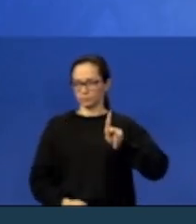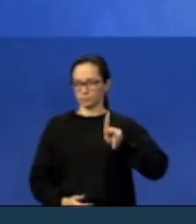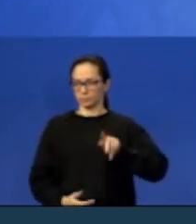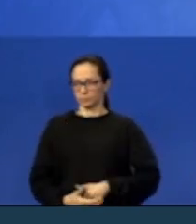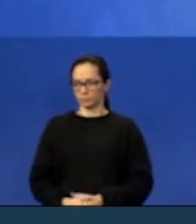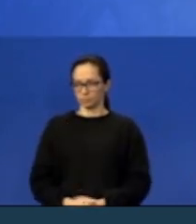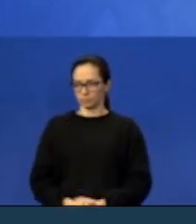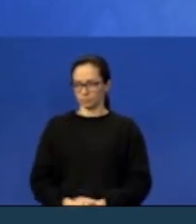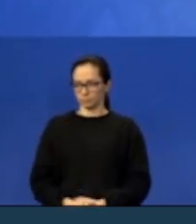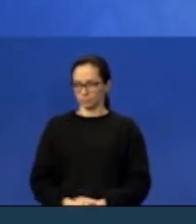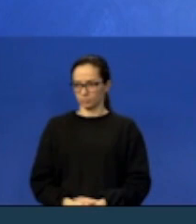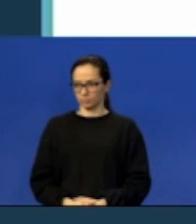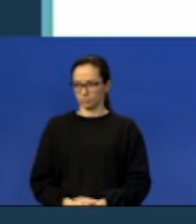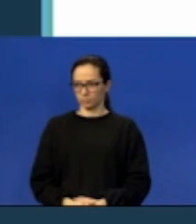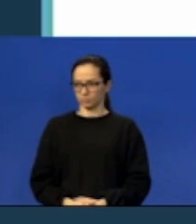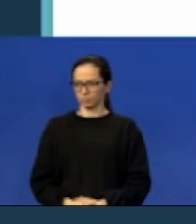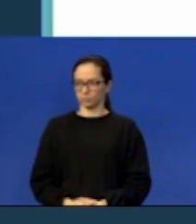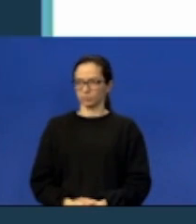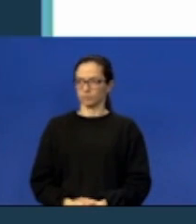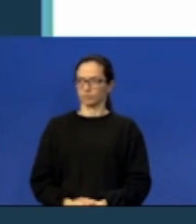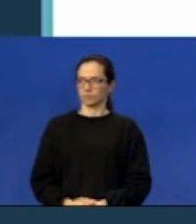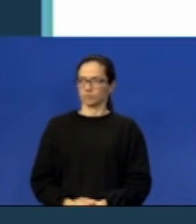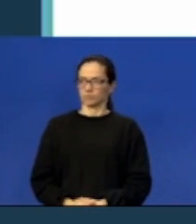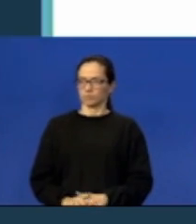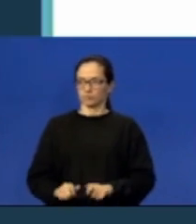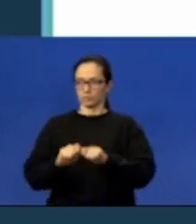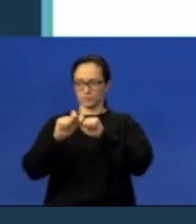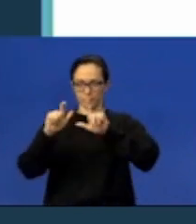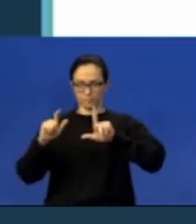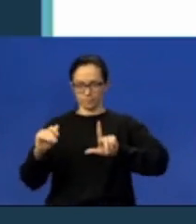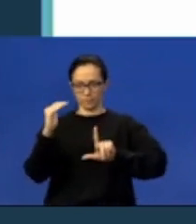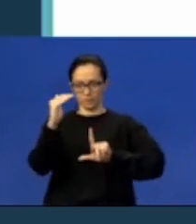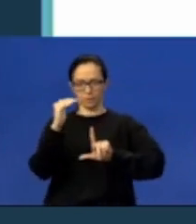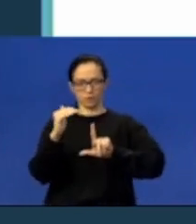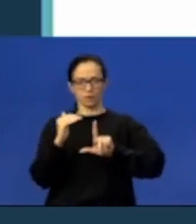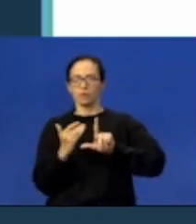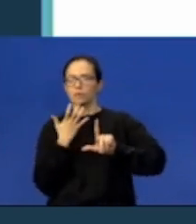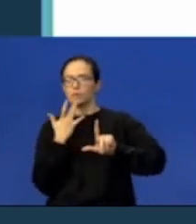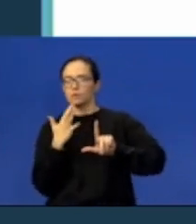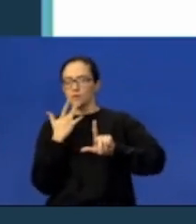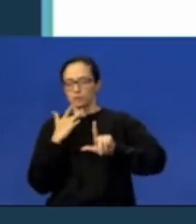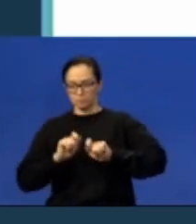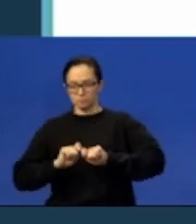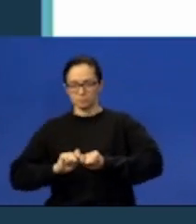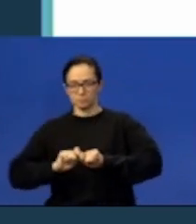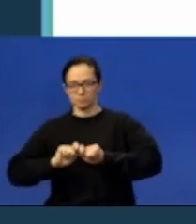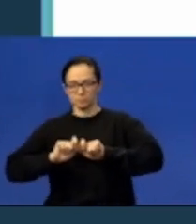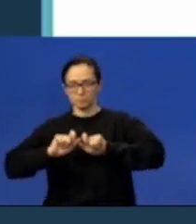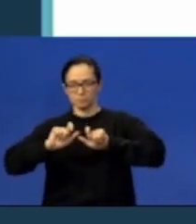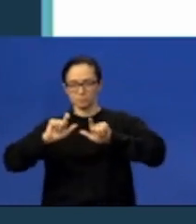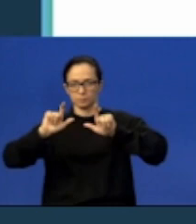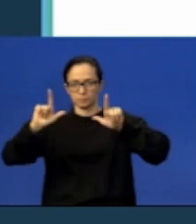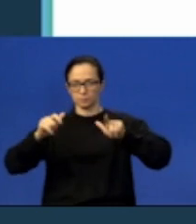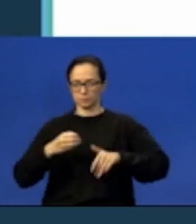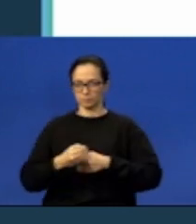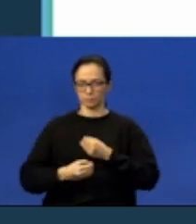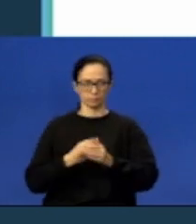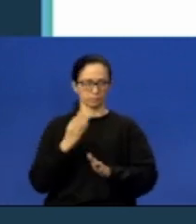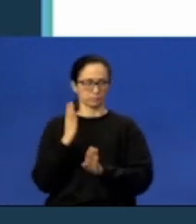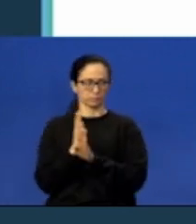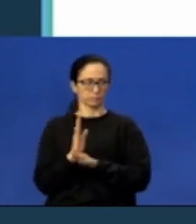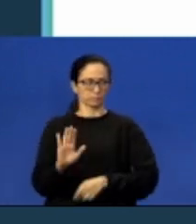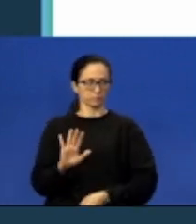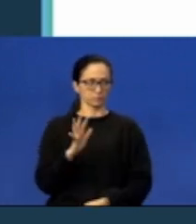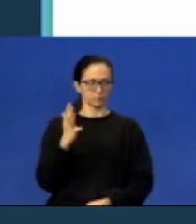cores na sequência. Esse gráfico ele demonstra, portanto, as diferentes colorações que podem ser